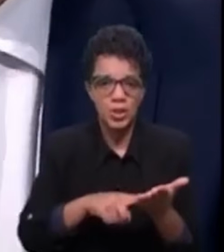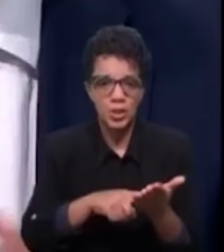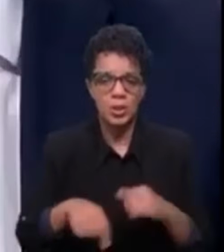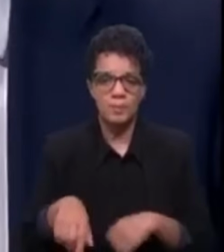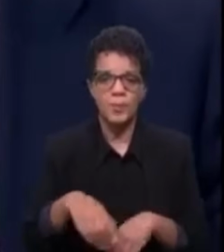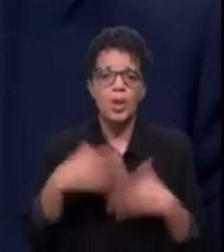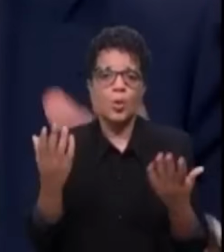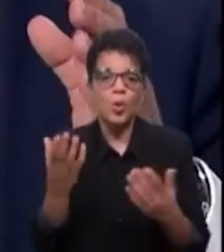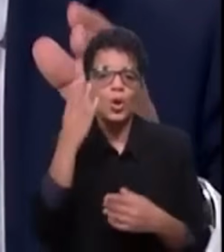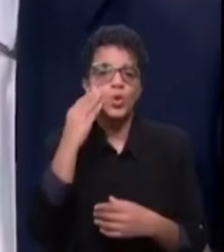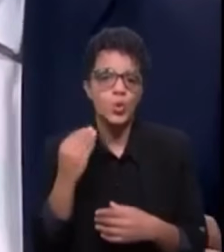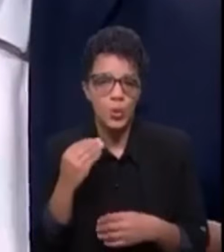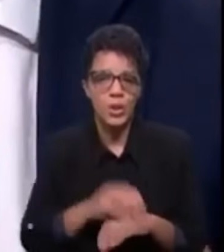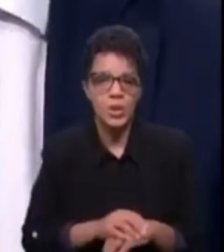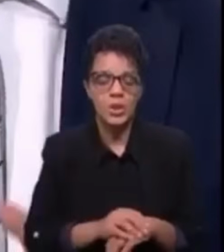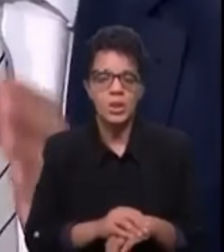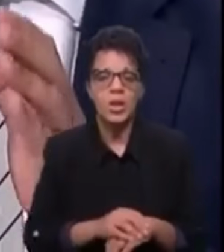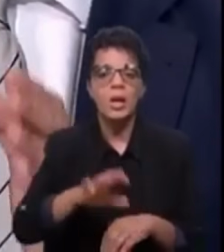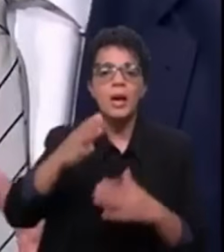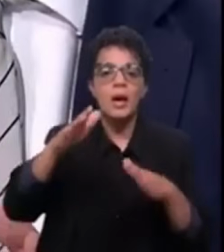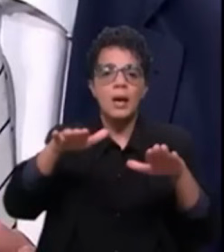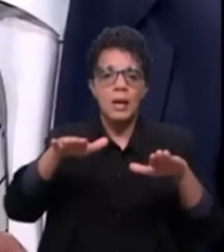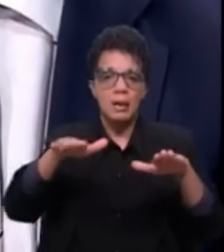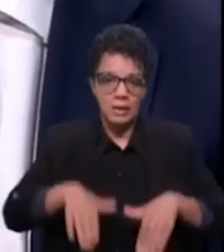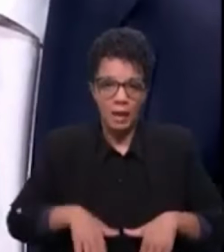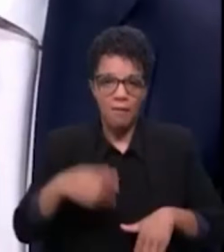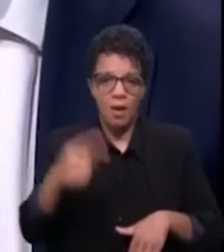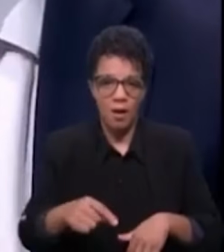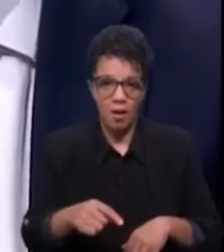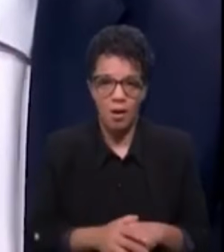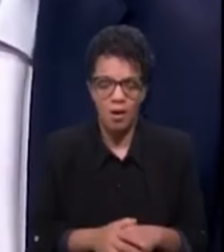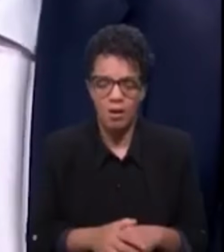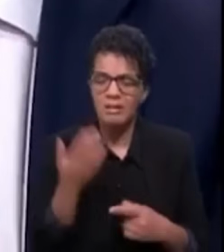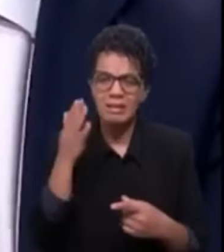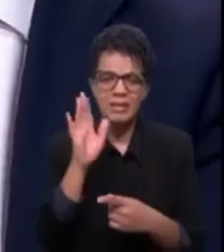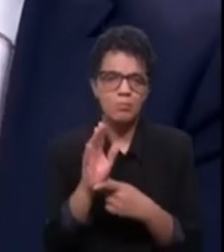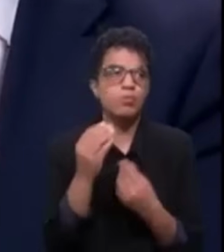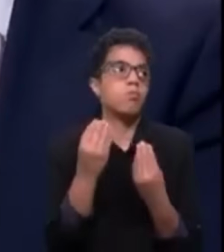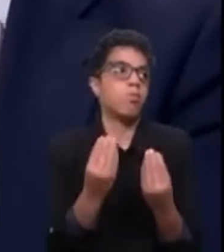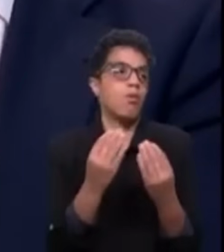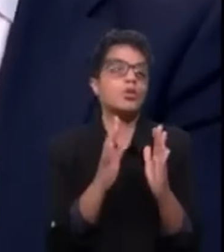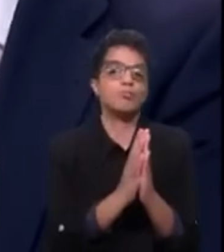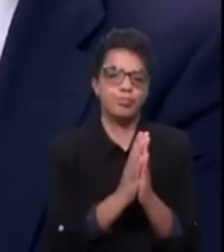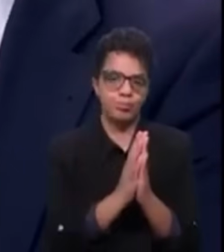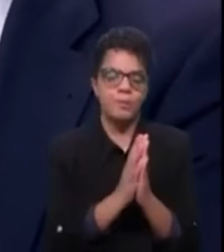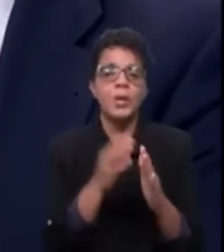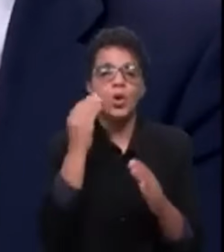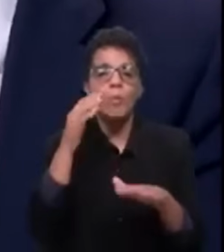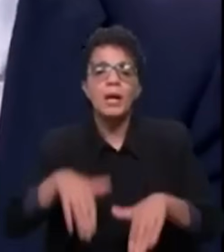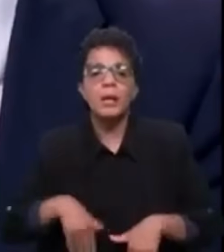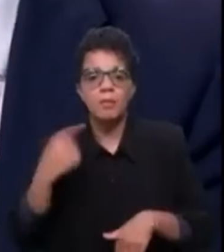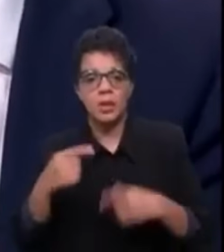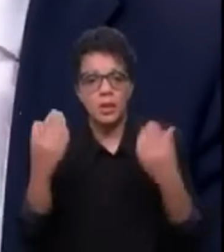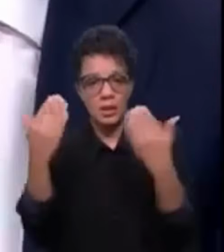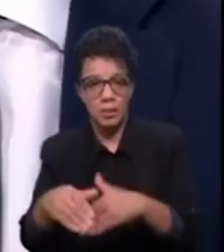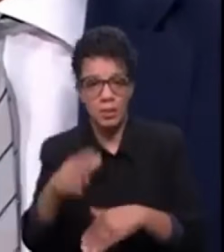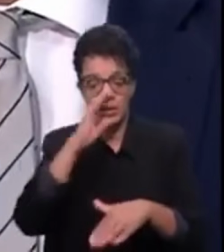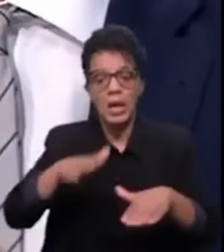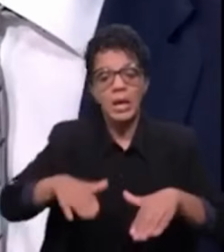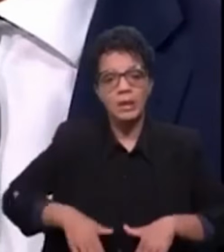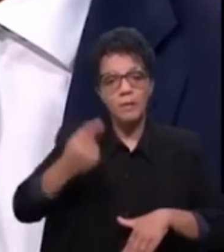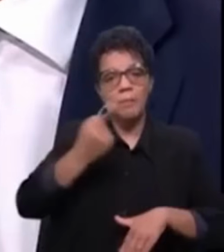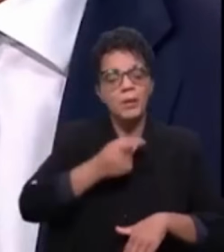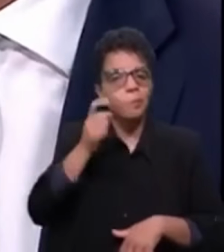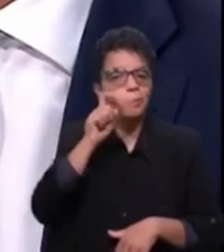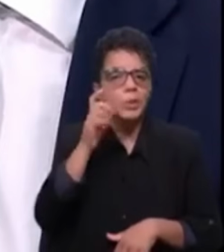Suíça países modernos Democráticos em esses em que esses em que essas greves são feitas com restrições e por isso quando há greve eles têm que